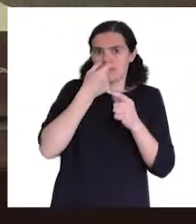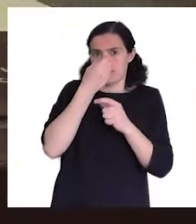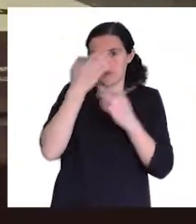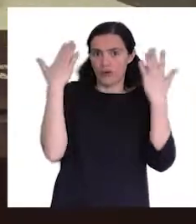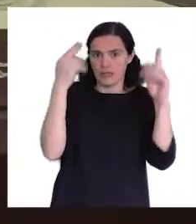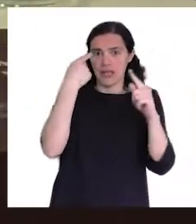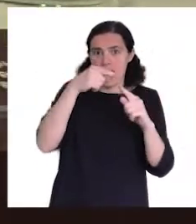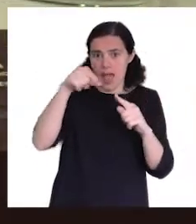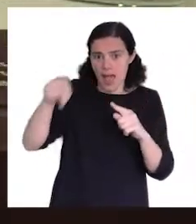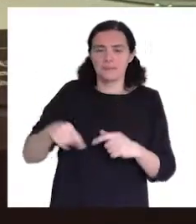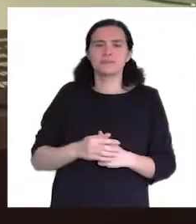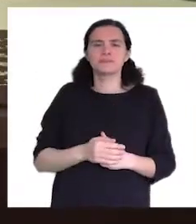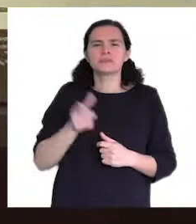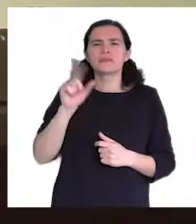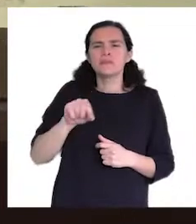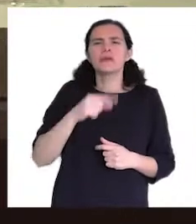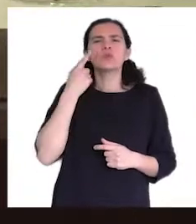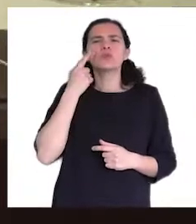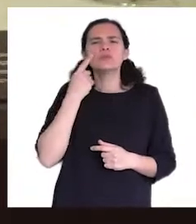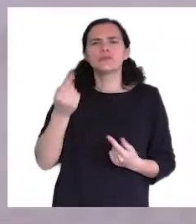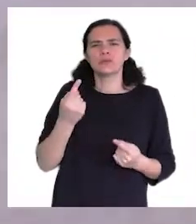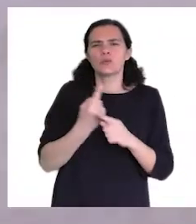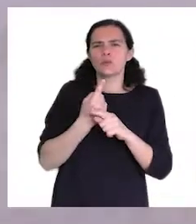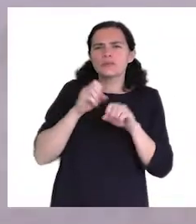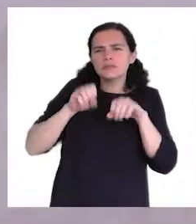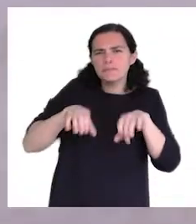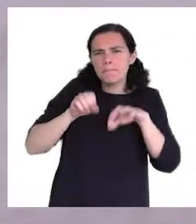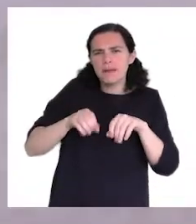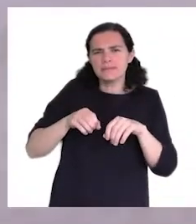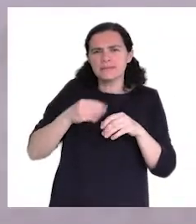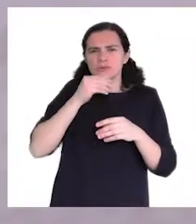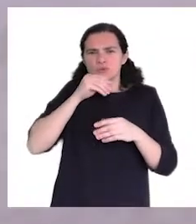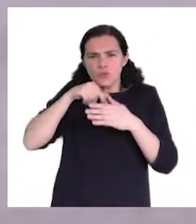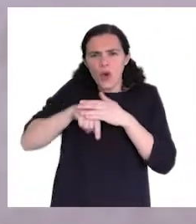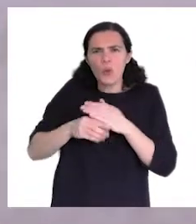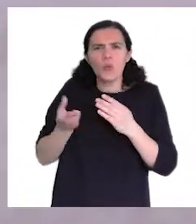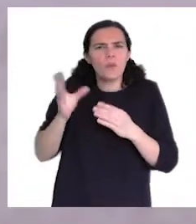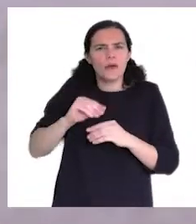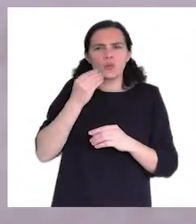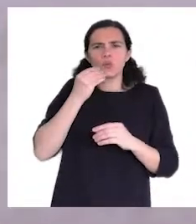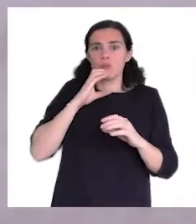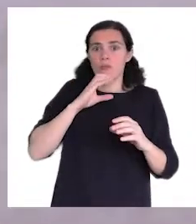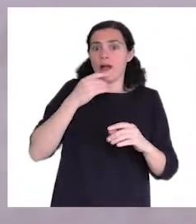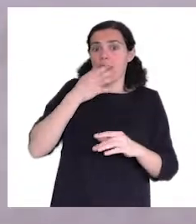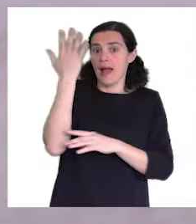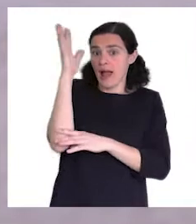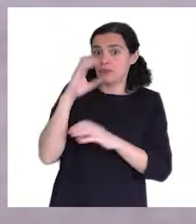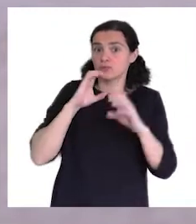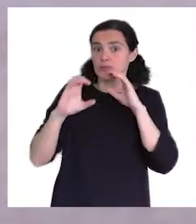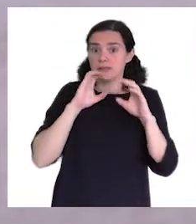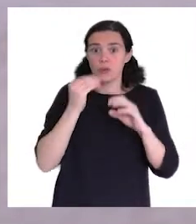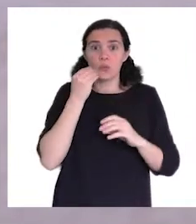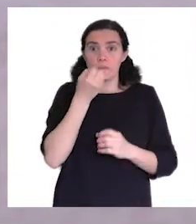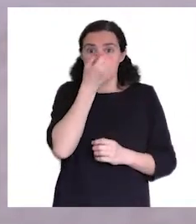constituem uma floresta, mas também dar-nos a conhecer o que se passa para além do solo, como é que as árvores comunicam, como é que as plantas comunicam,